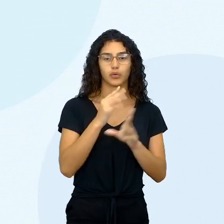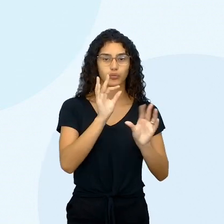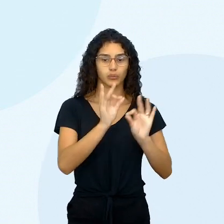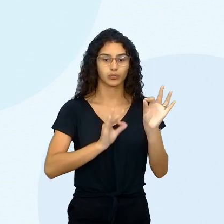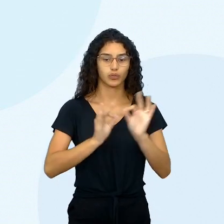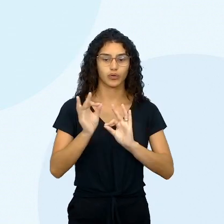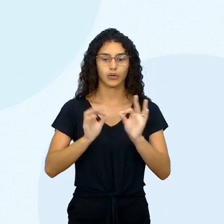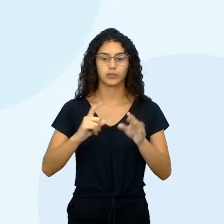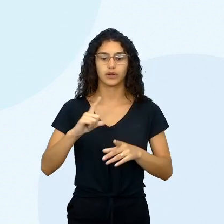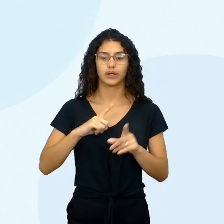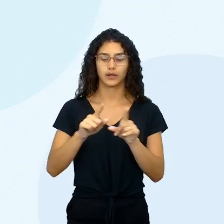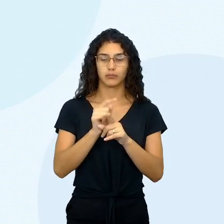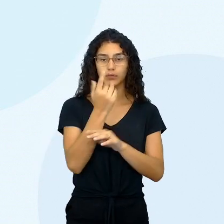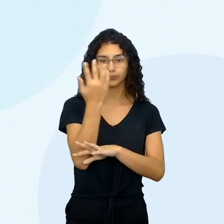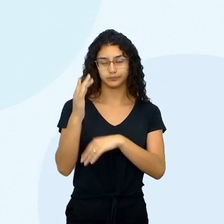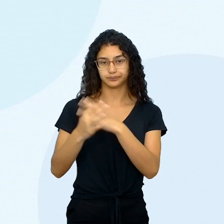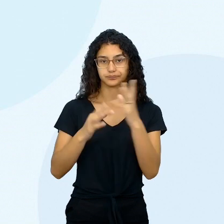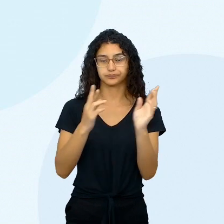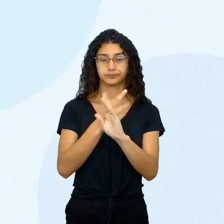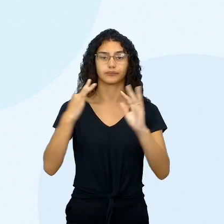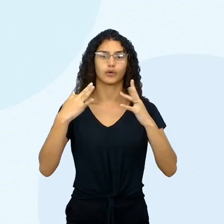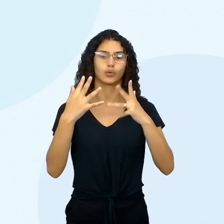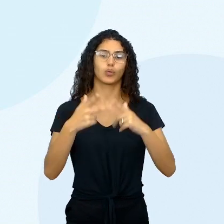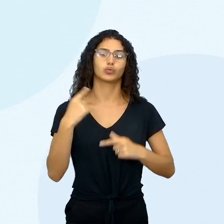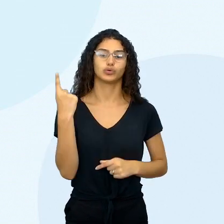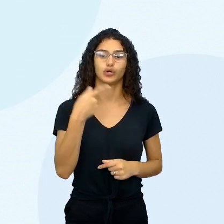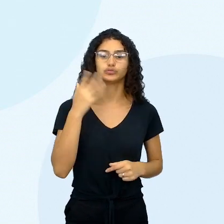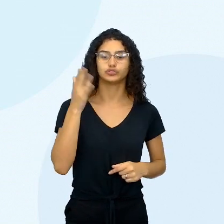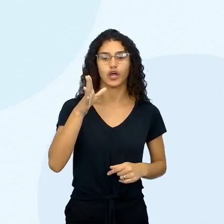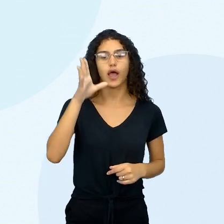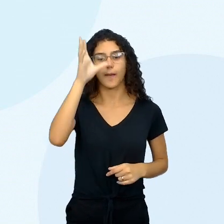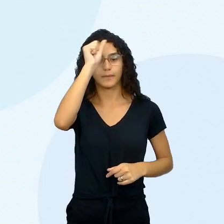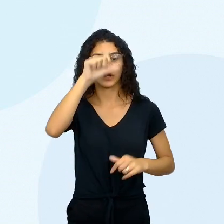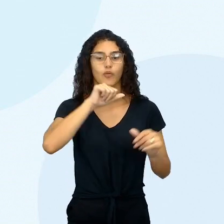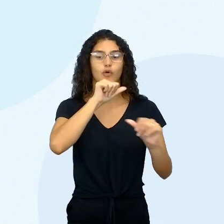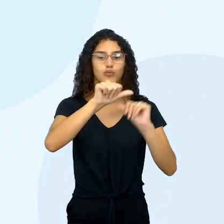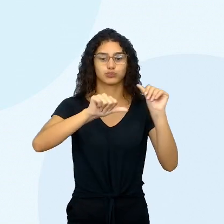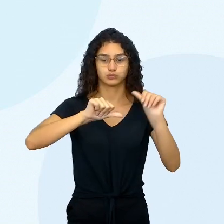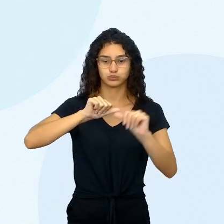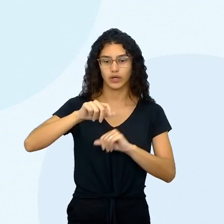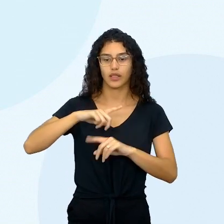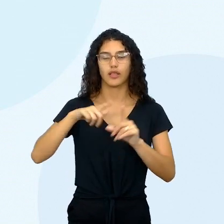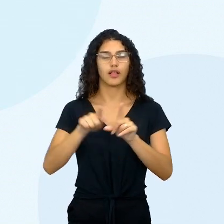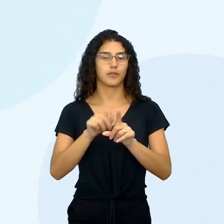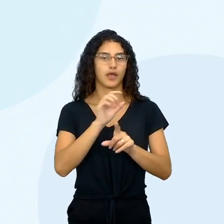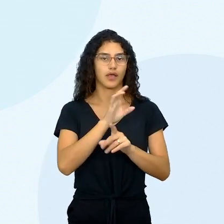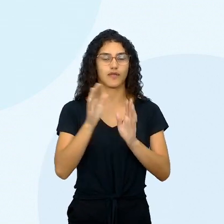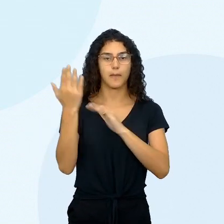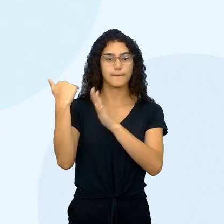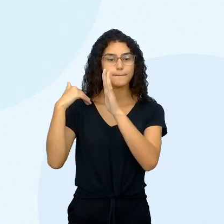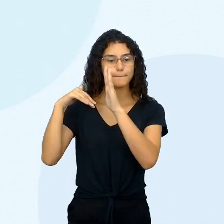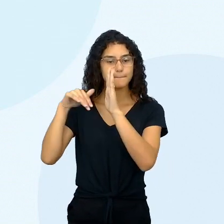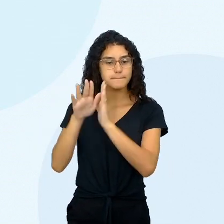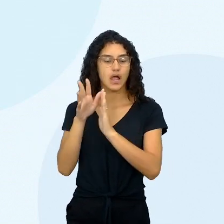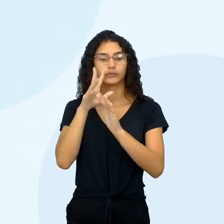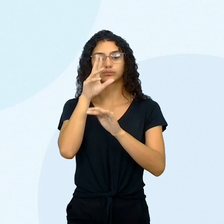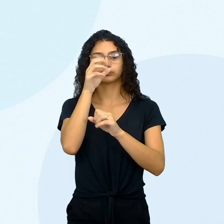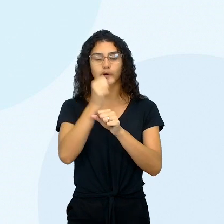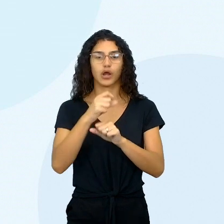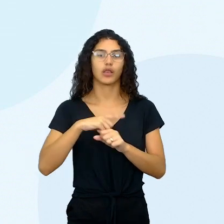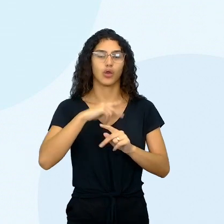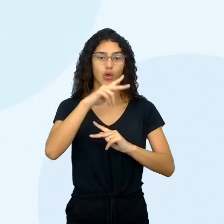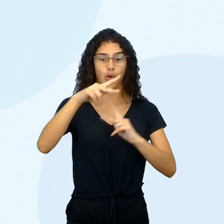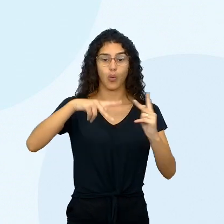de alfabetização ambiental, vai relacionar aí tudo que a gente já aprendeu com as mudanças climáticas, né, que estão cada vez mais intensas aí no